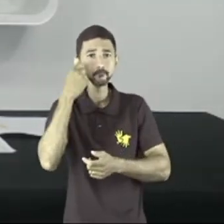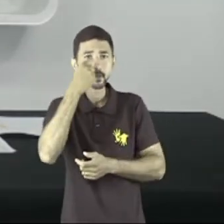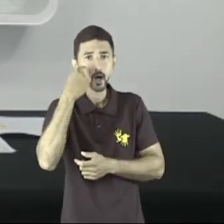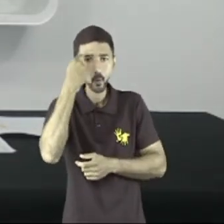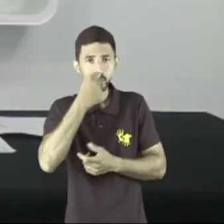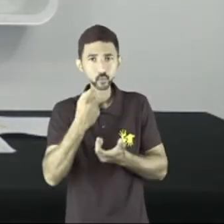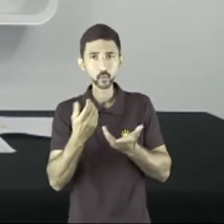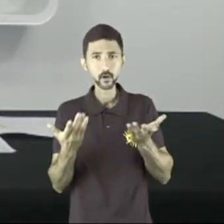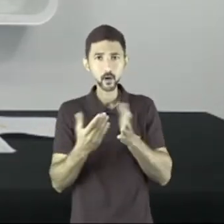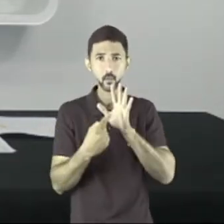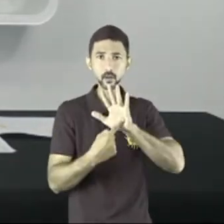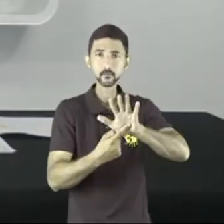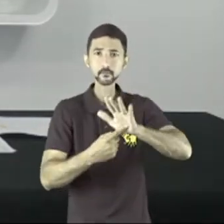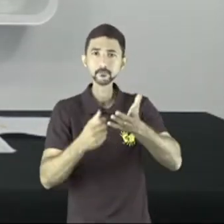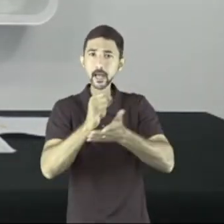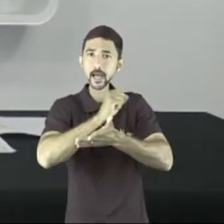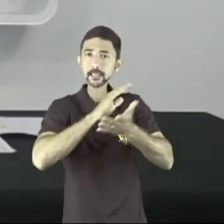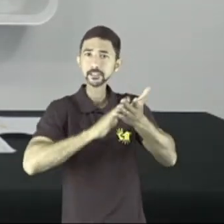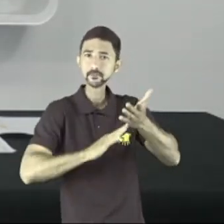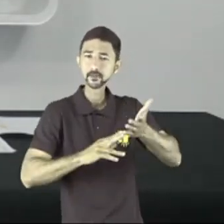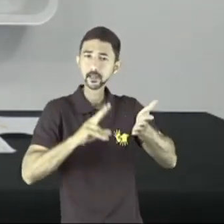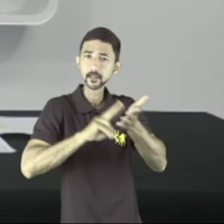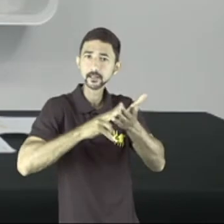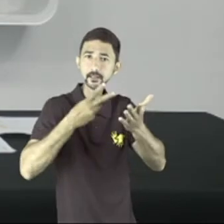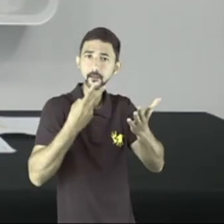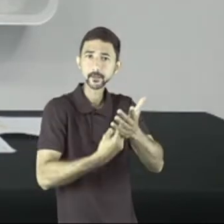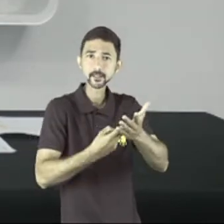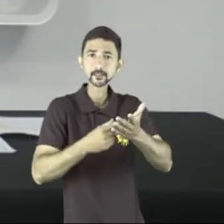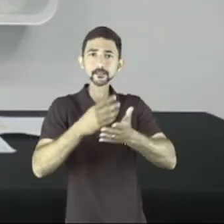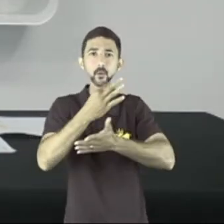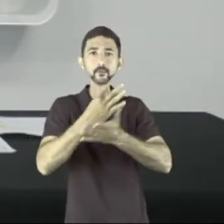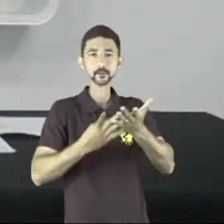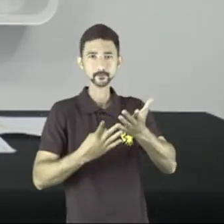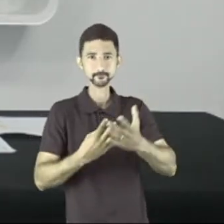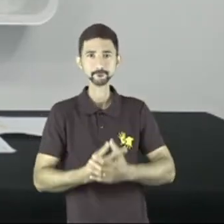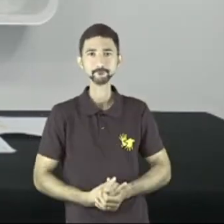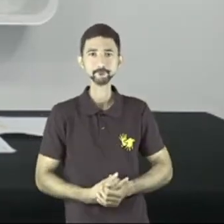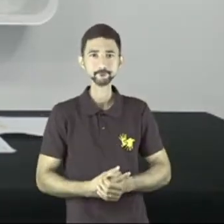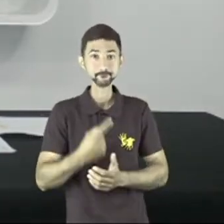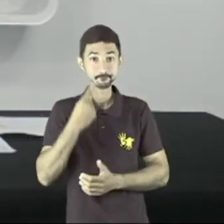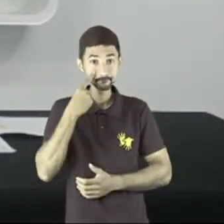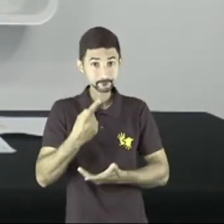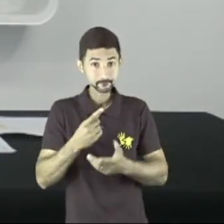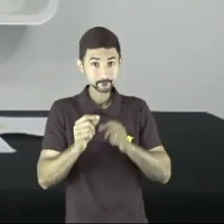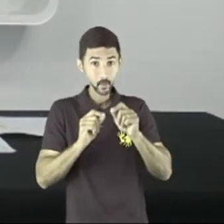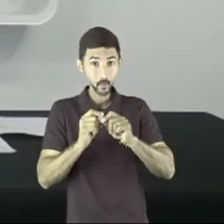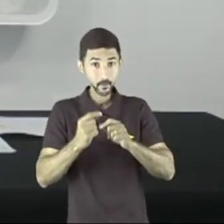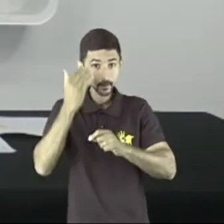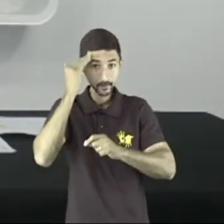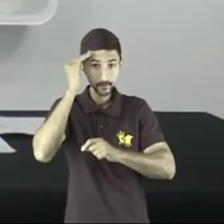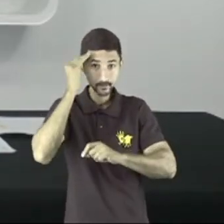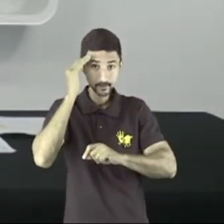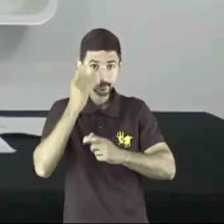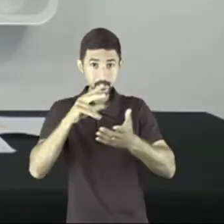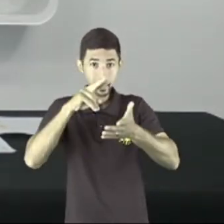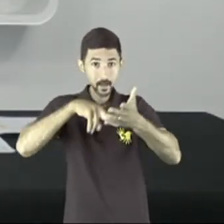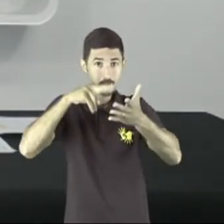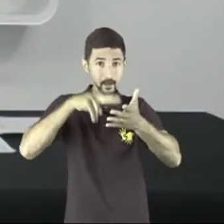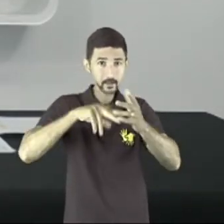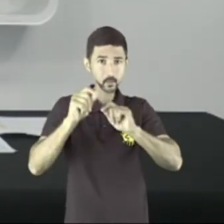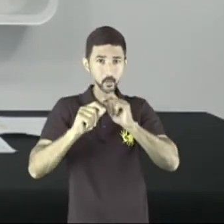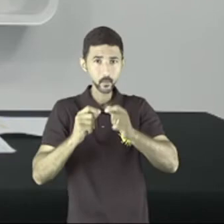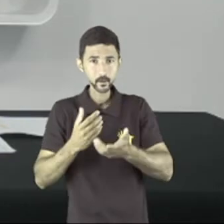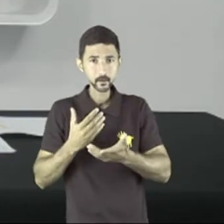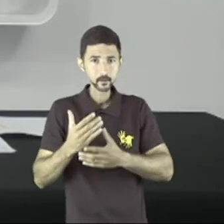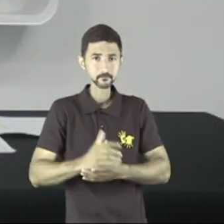eu trago, neste momento, a nossa atividade sobre interpretação de texto. Eu quero ver quem ficou ligado na leitura e